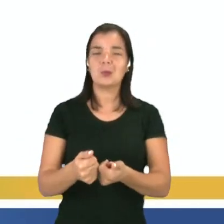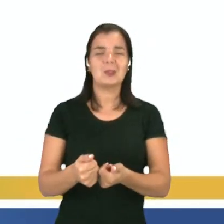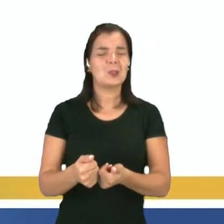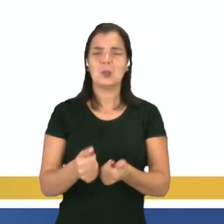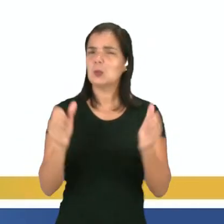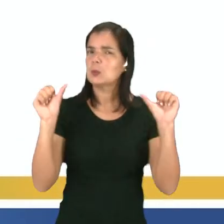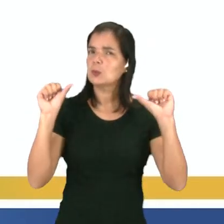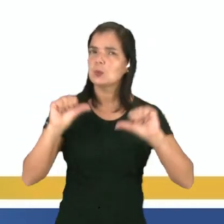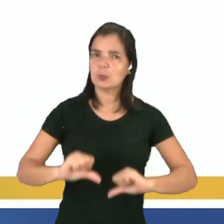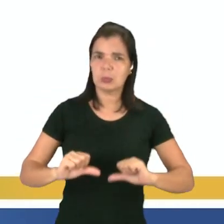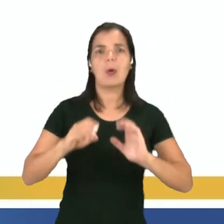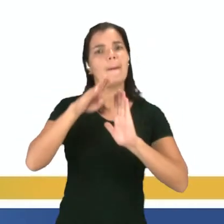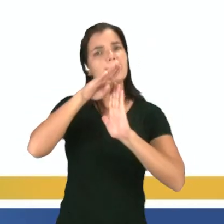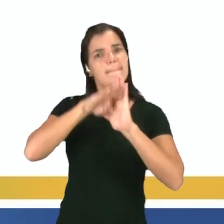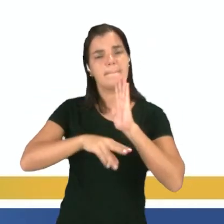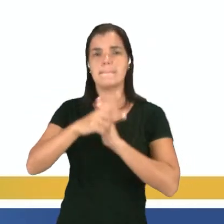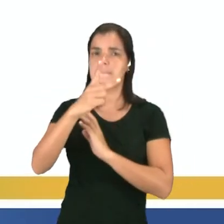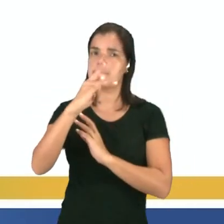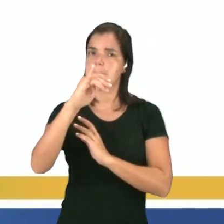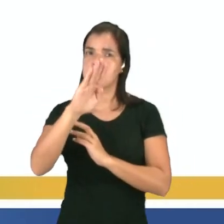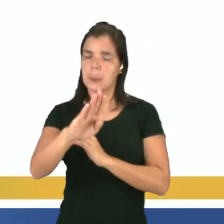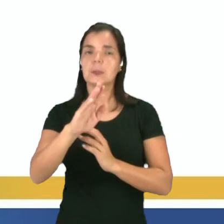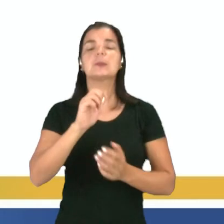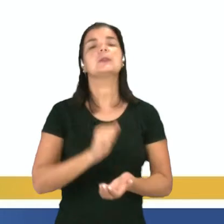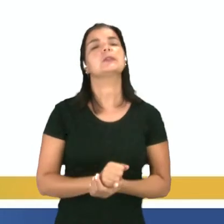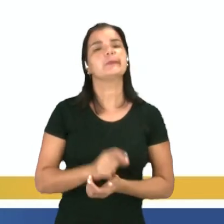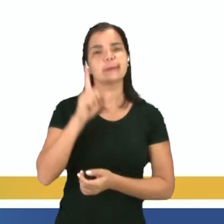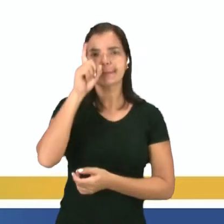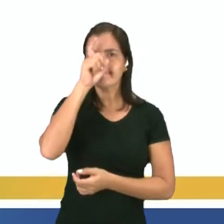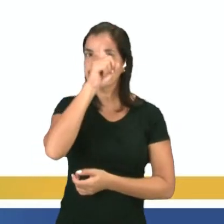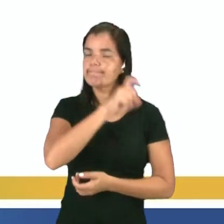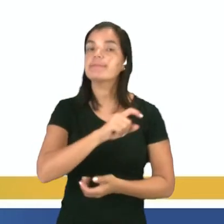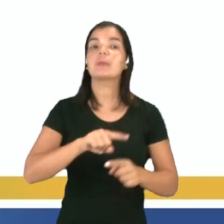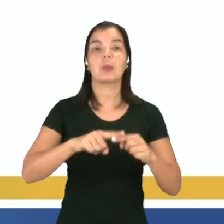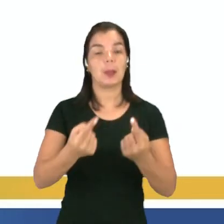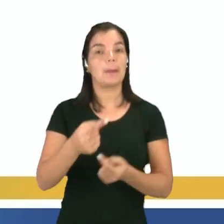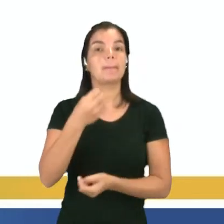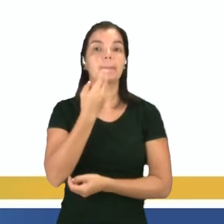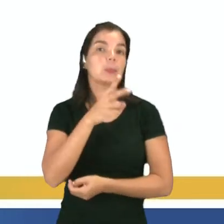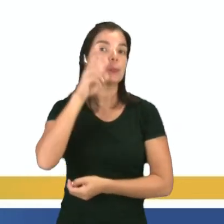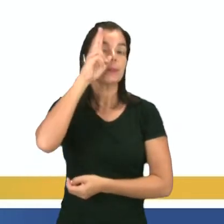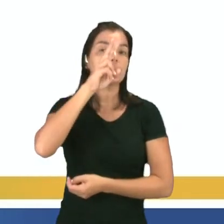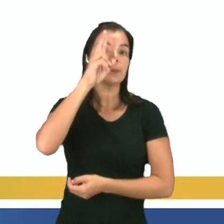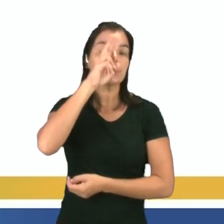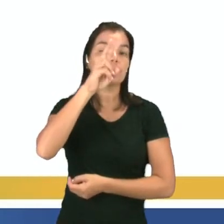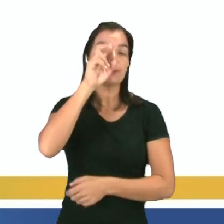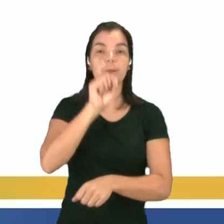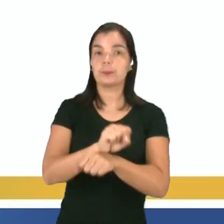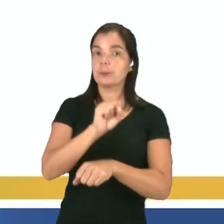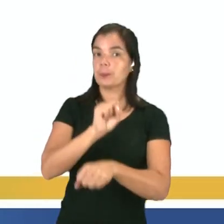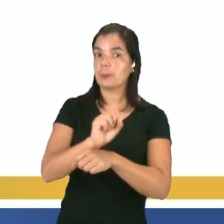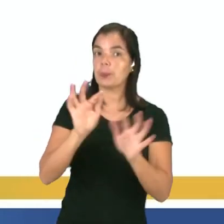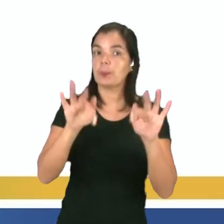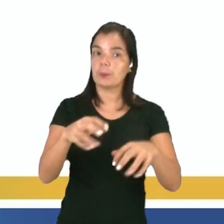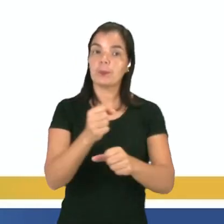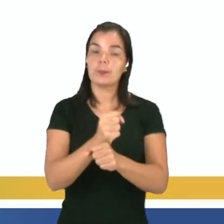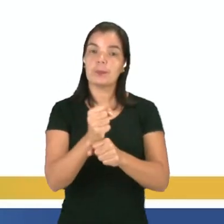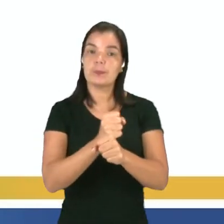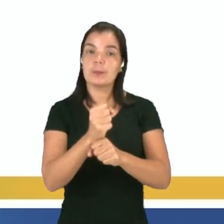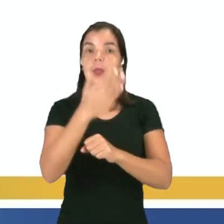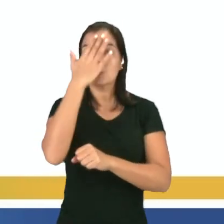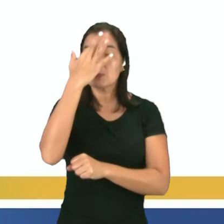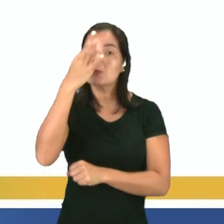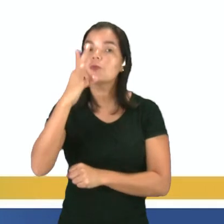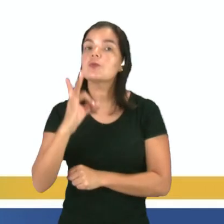muito abaixo, com um PIB que vai ficar bastante comprometido. Mas é bom lembrar que espera-se até o final do ano para saber